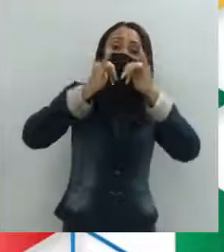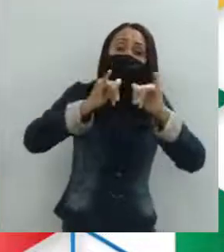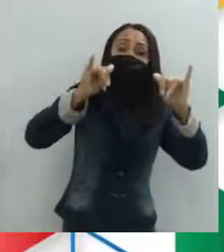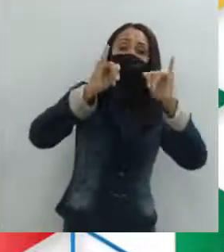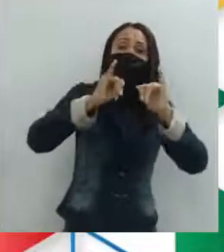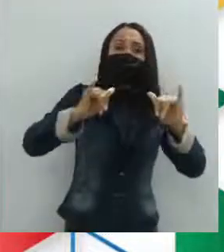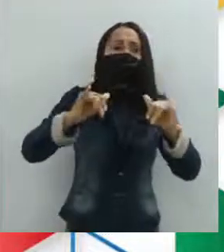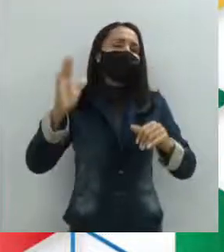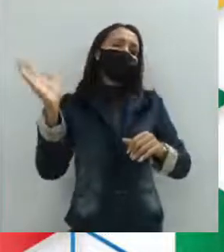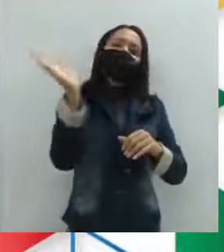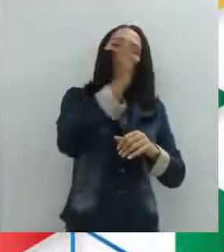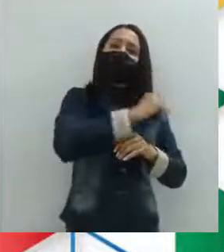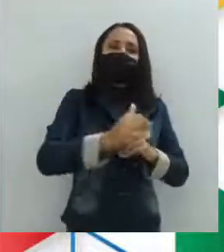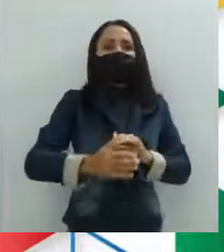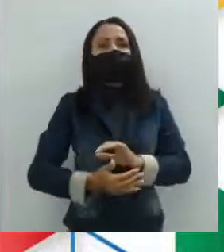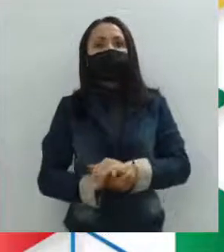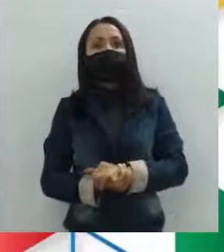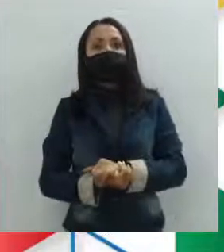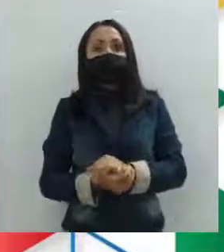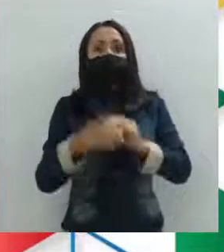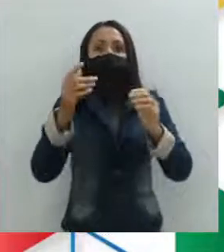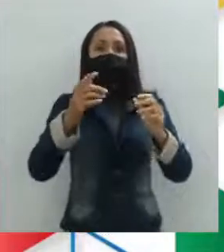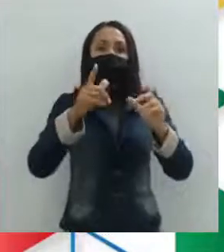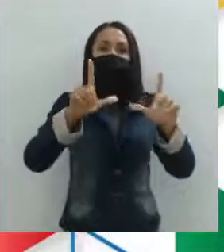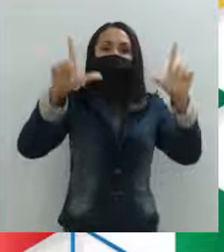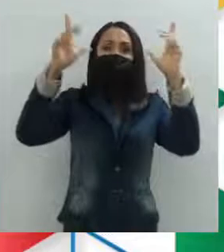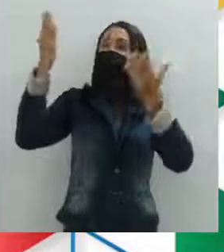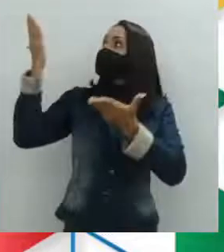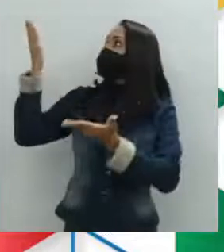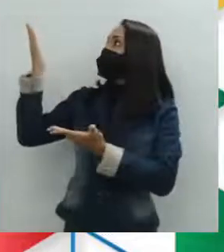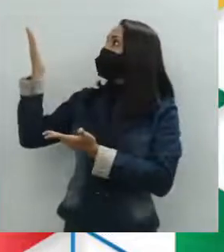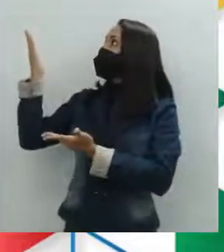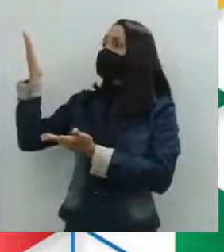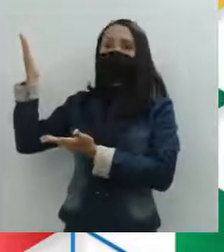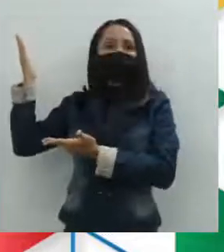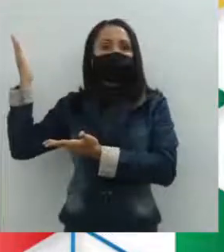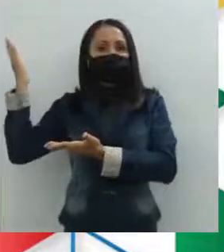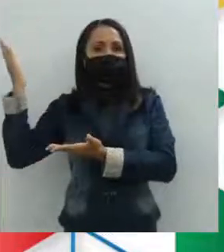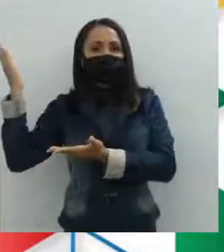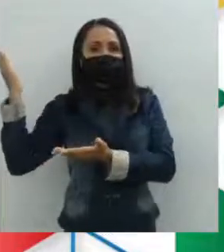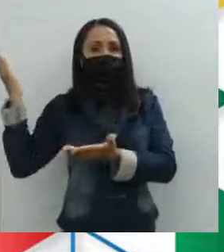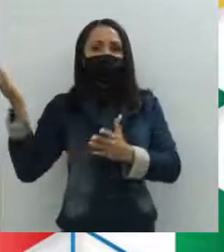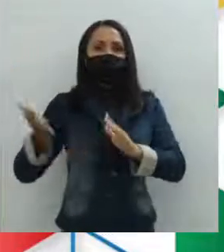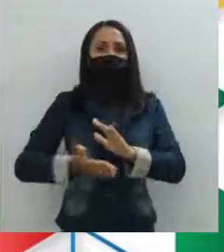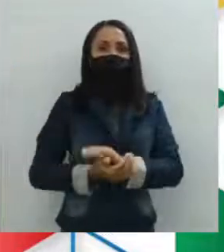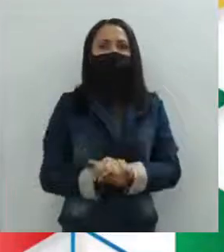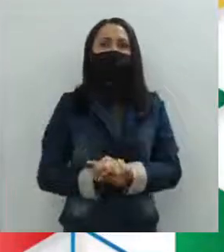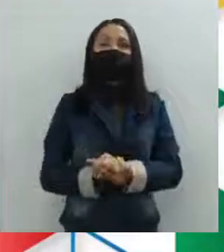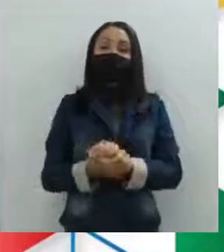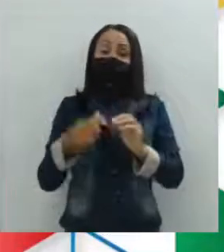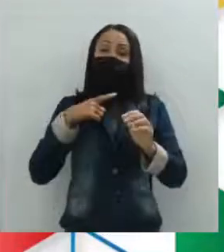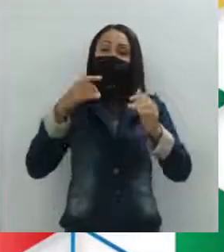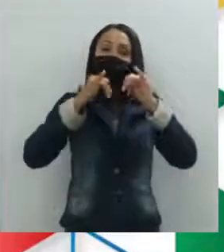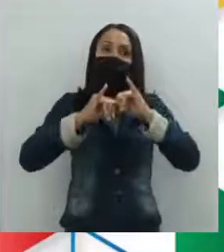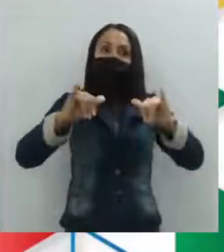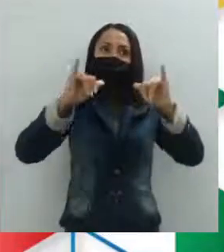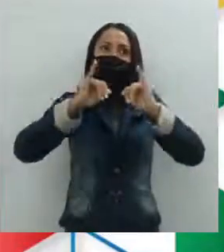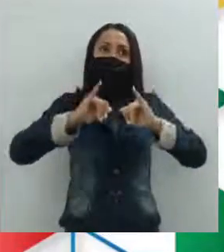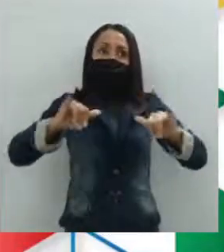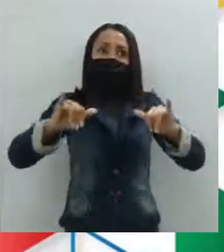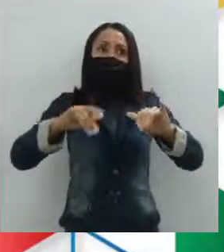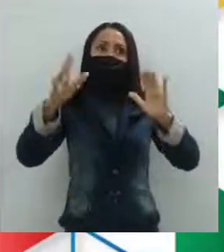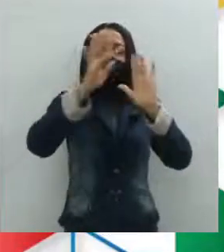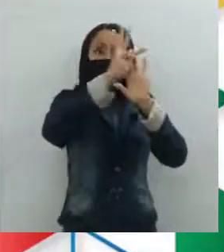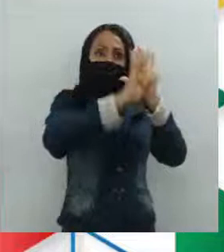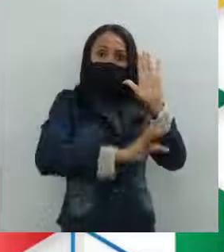notícia. Então, vamos lá. Na tela trago para vocês ainda a seguinte informação. A notícia é